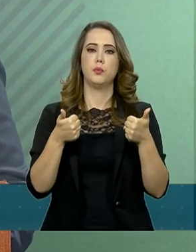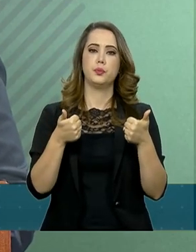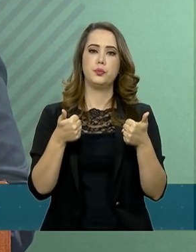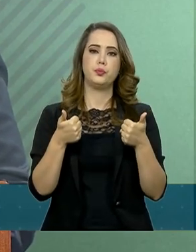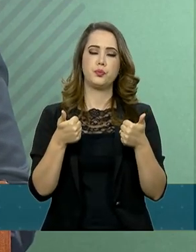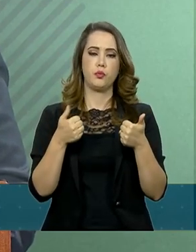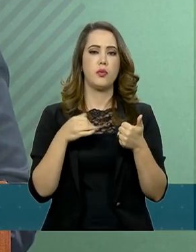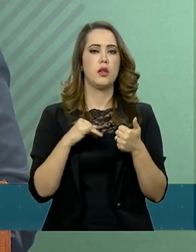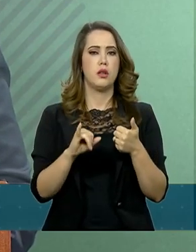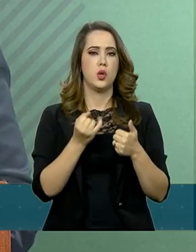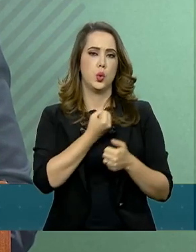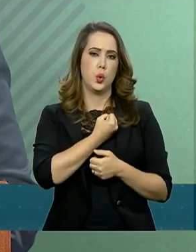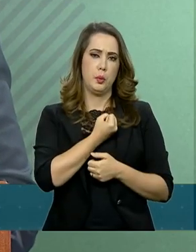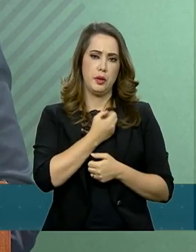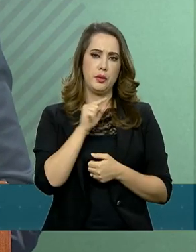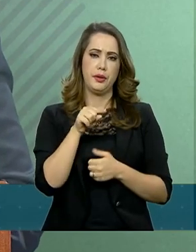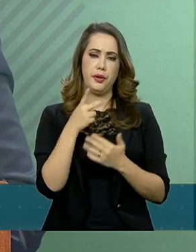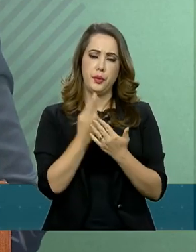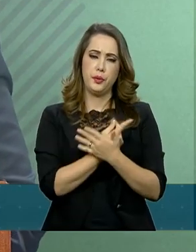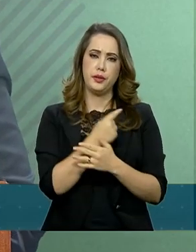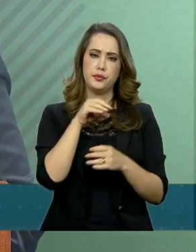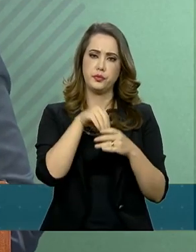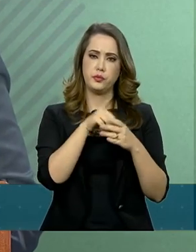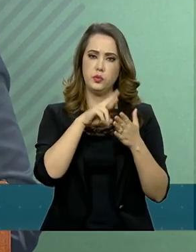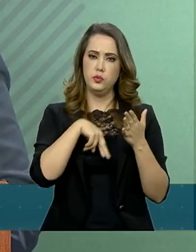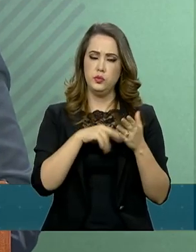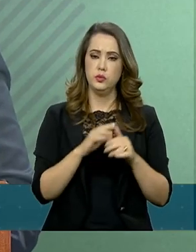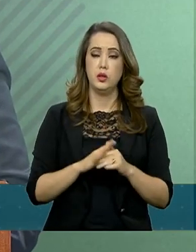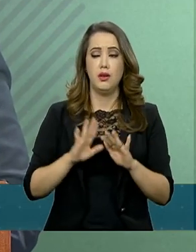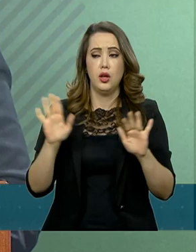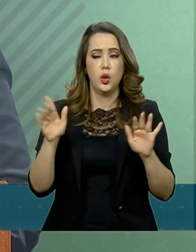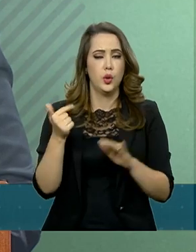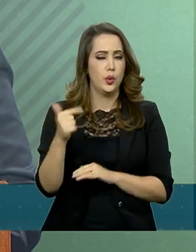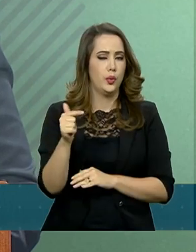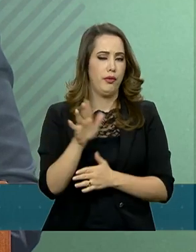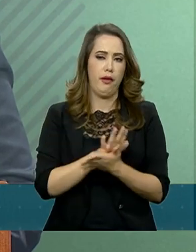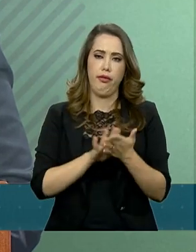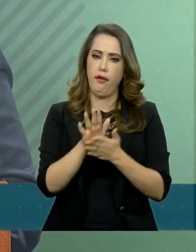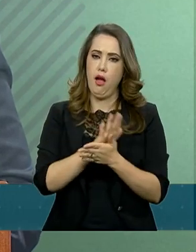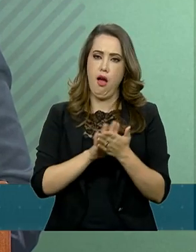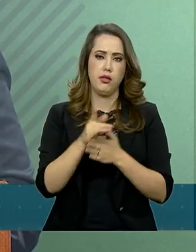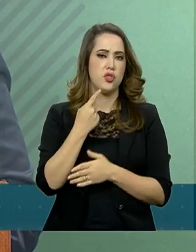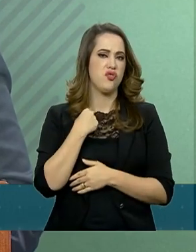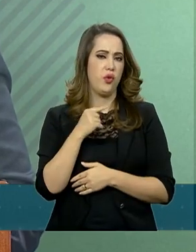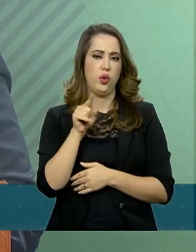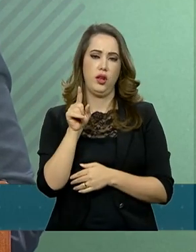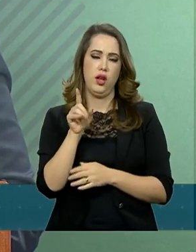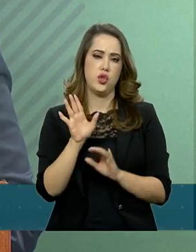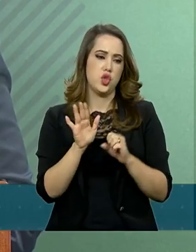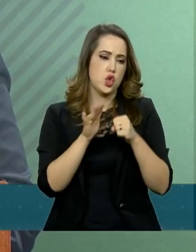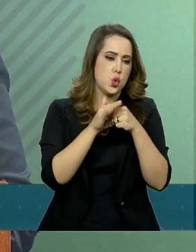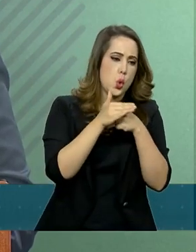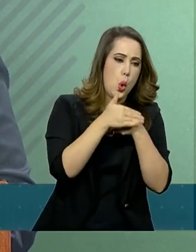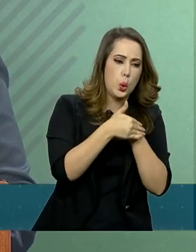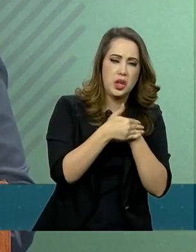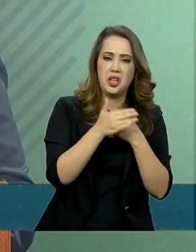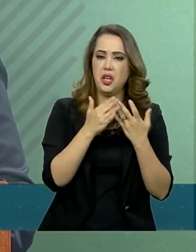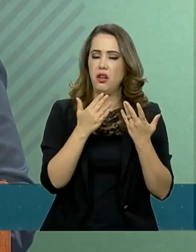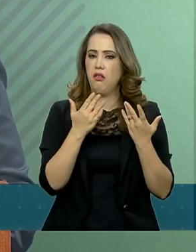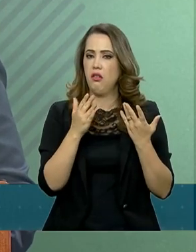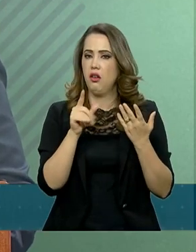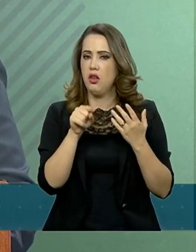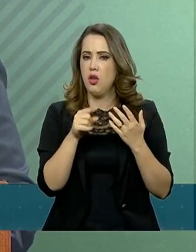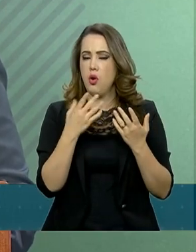eventuais dados que ali ocorreu no relatório absolutamente não há intenção do presidente do governo